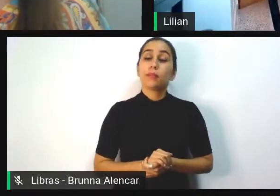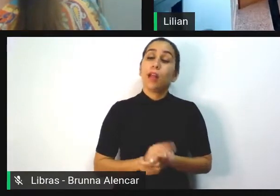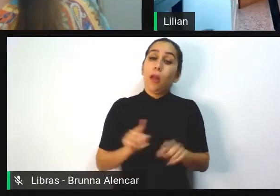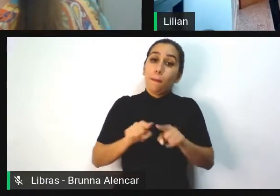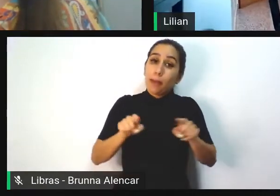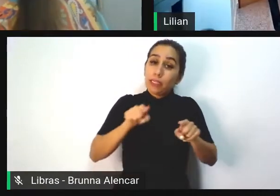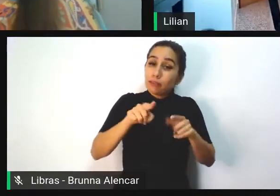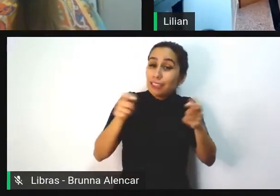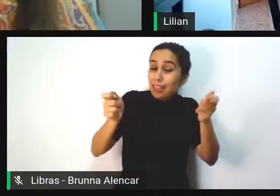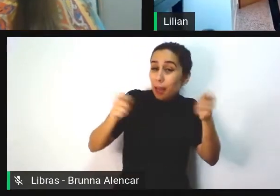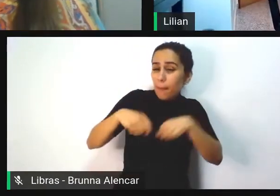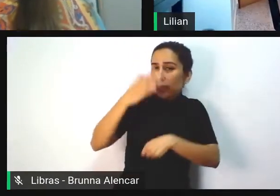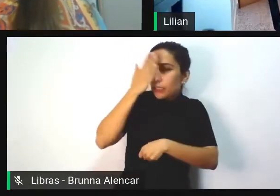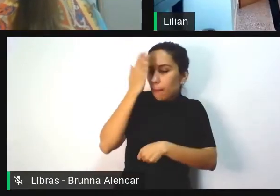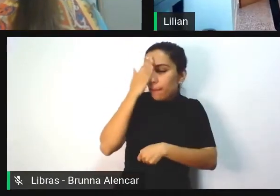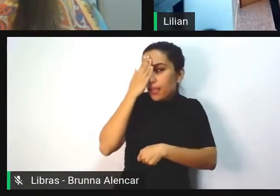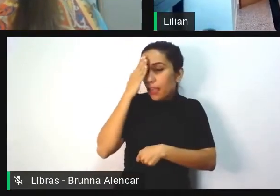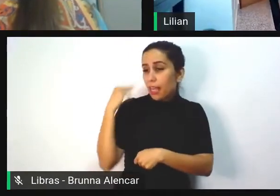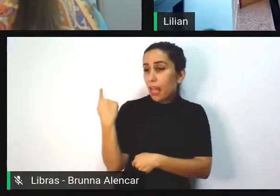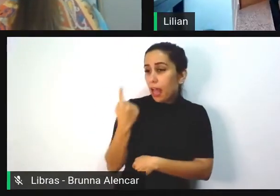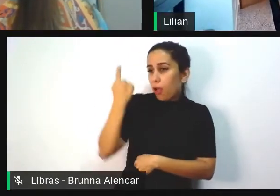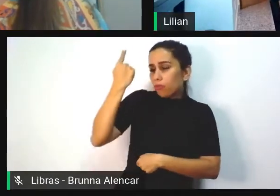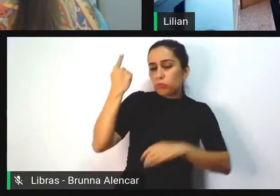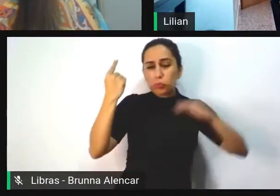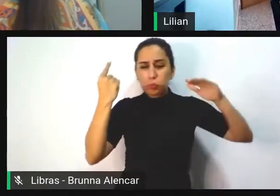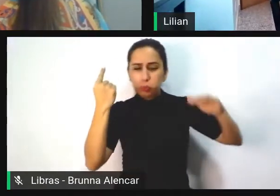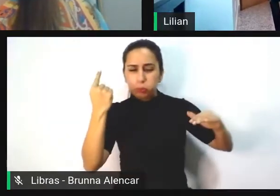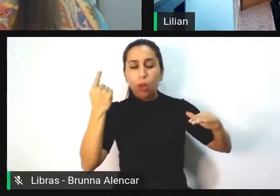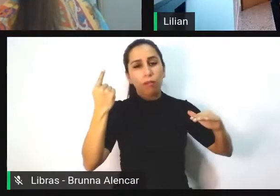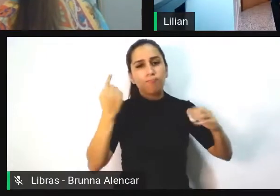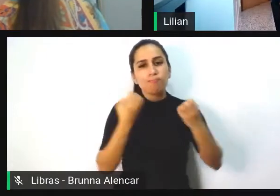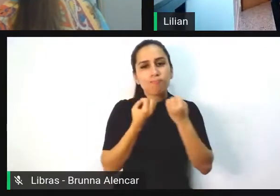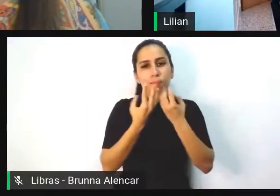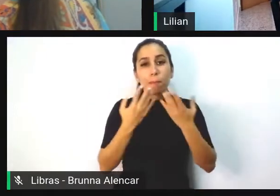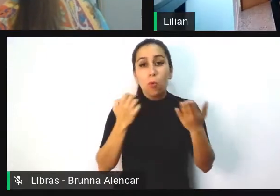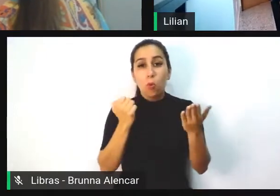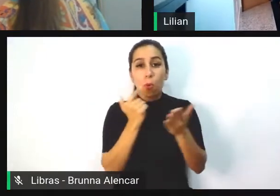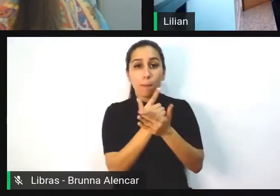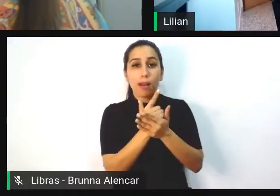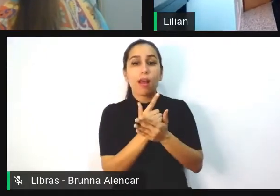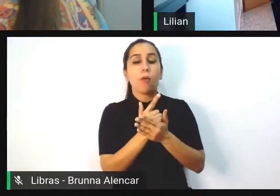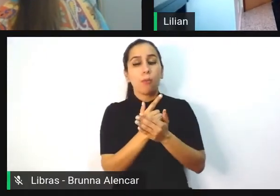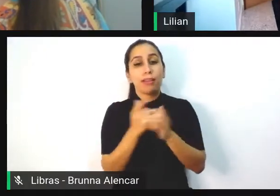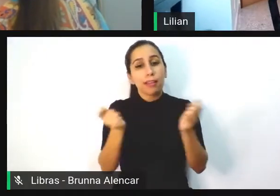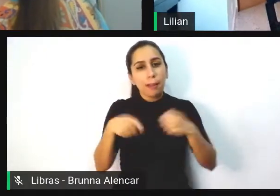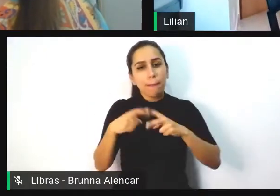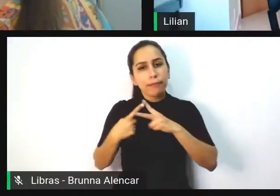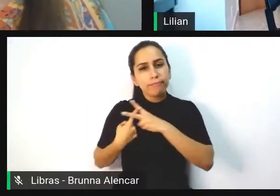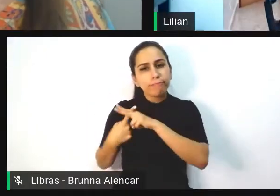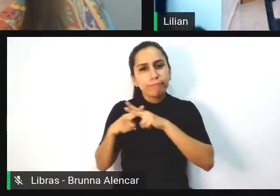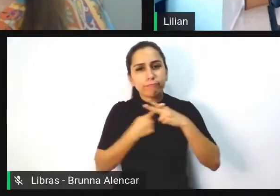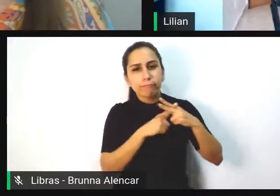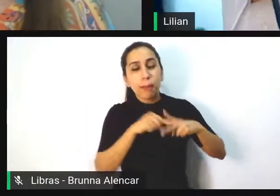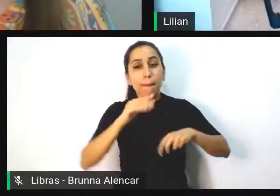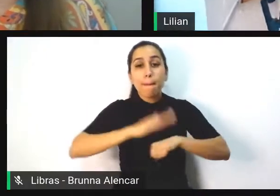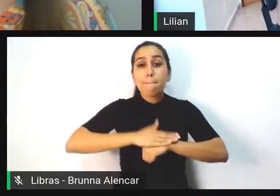da média, é importante ter esse ajuste para o maior conforto. Tá?